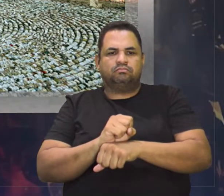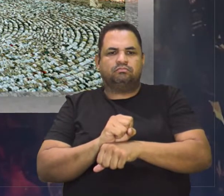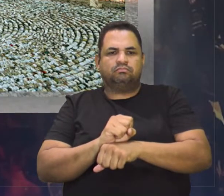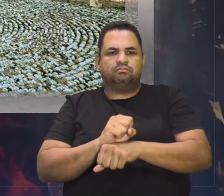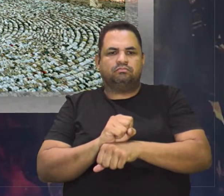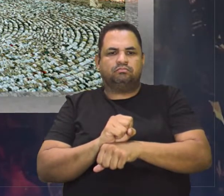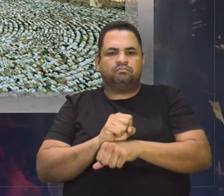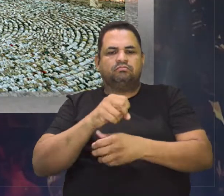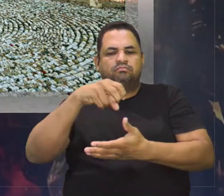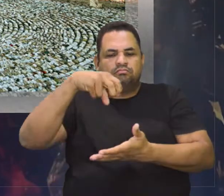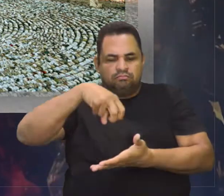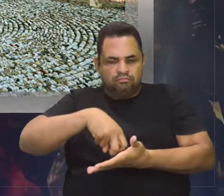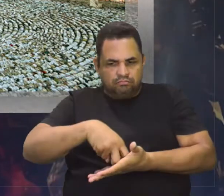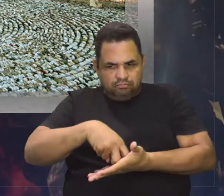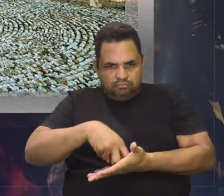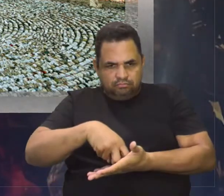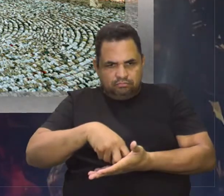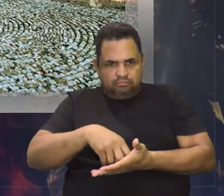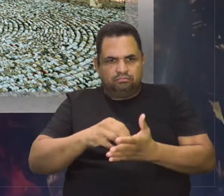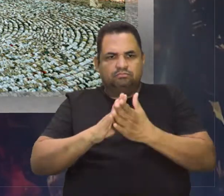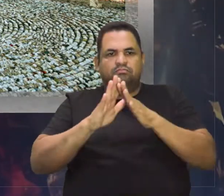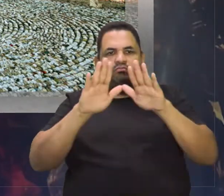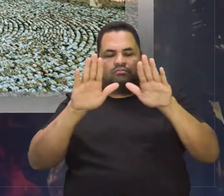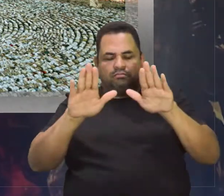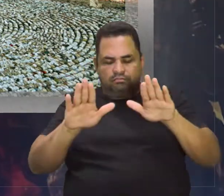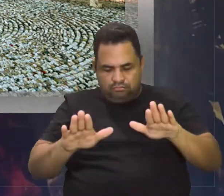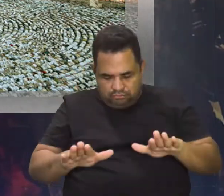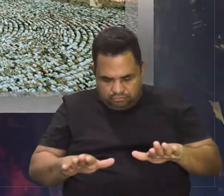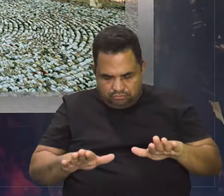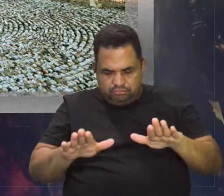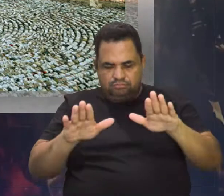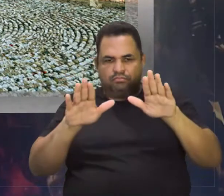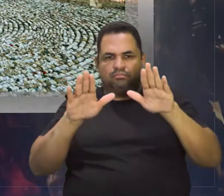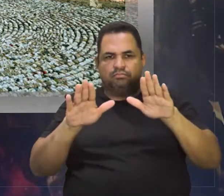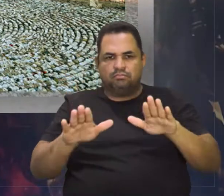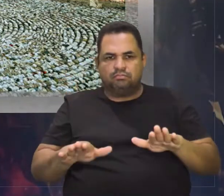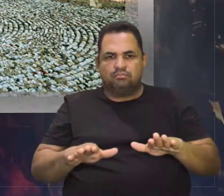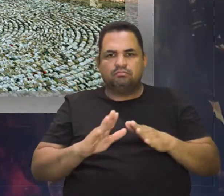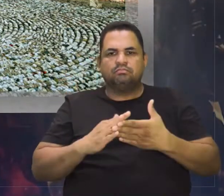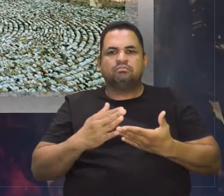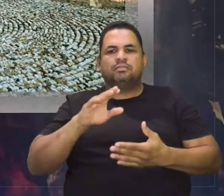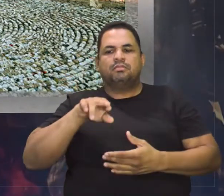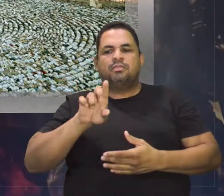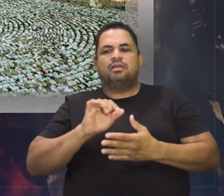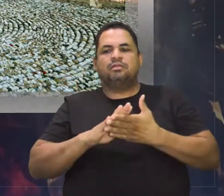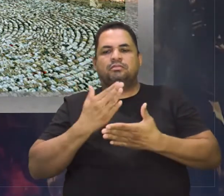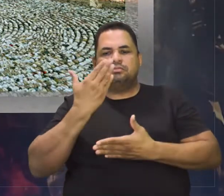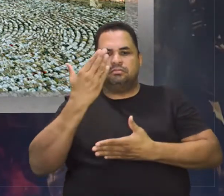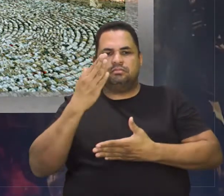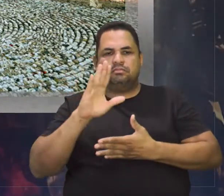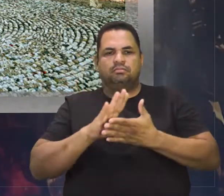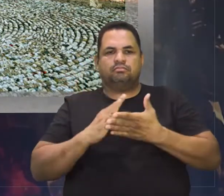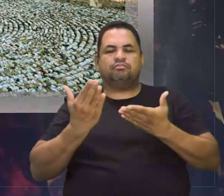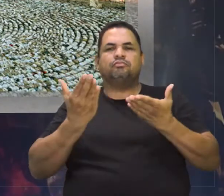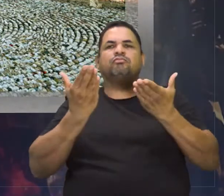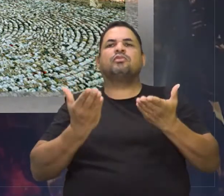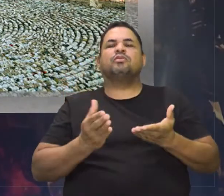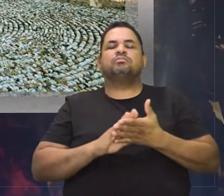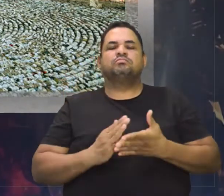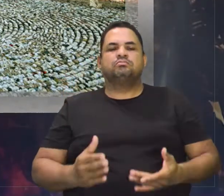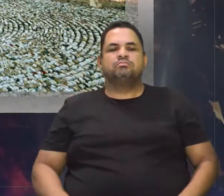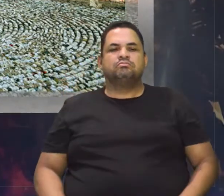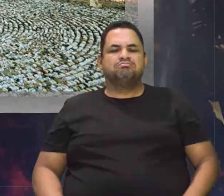se ajoelhar e rezar para a Meca, virado para a Meca, aonde eles estiverem no